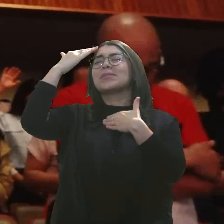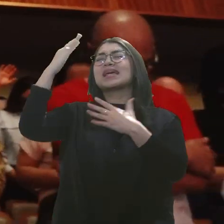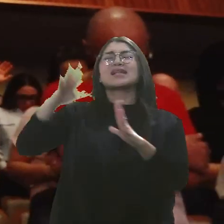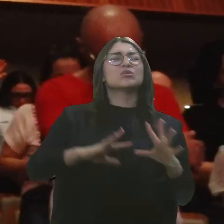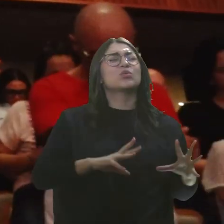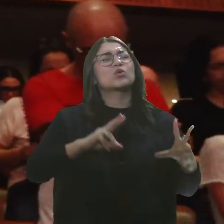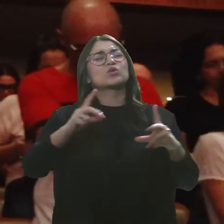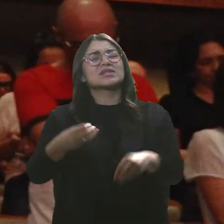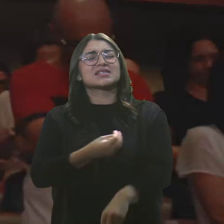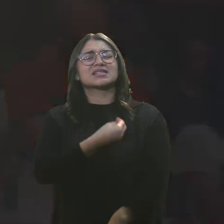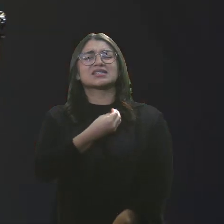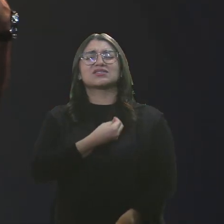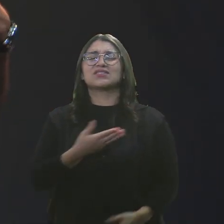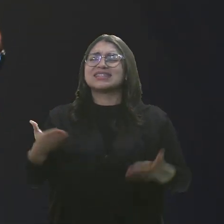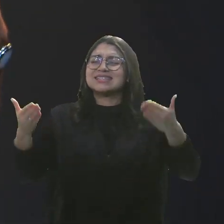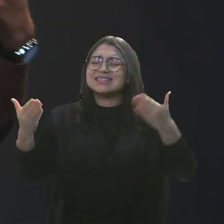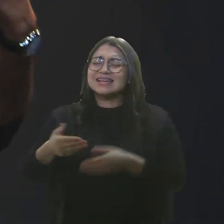Deus,